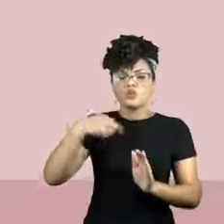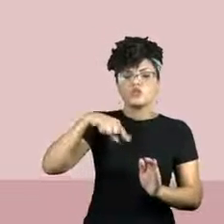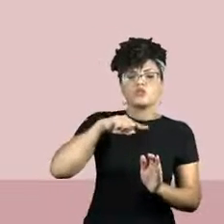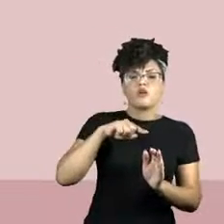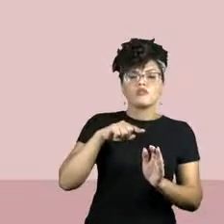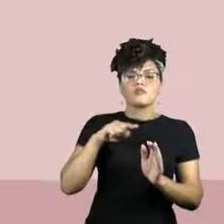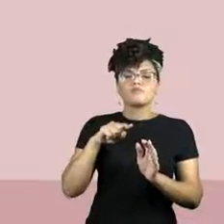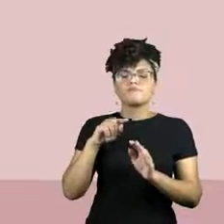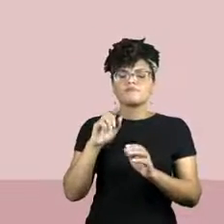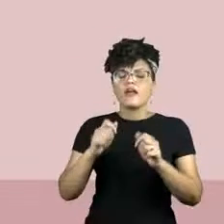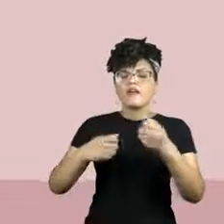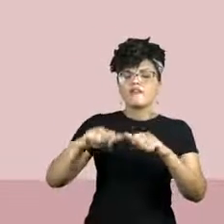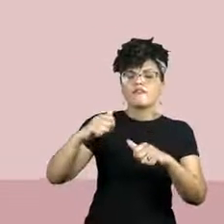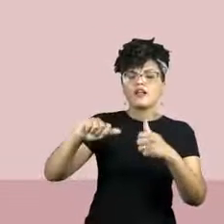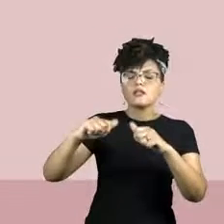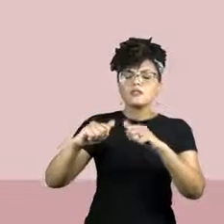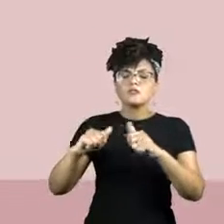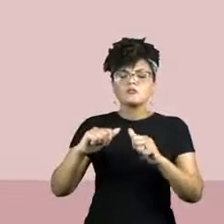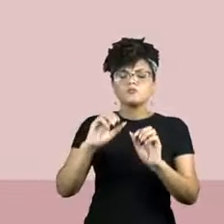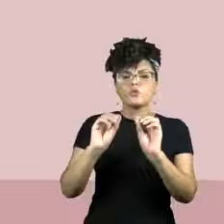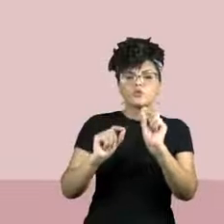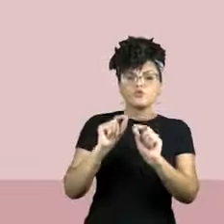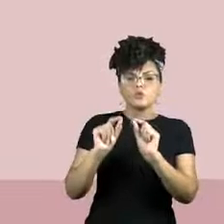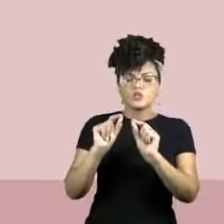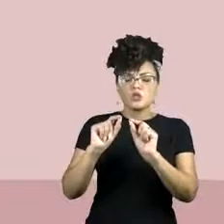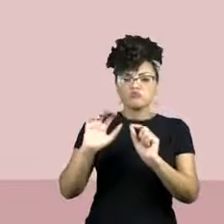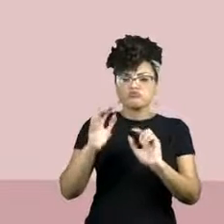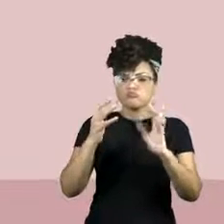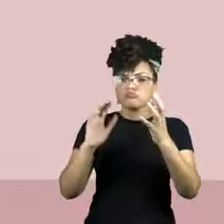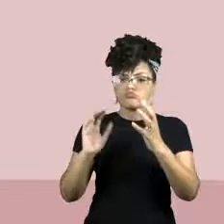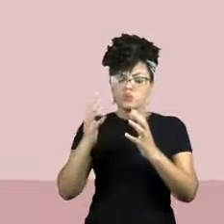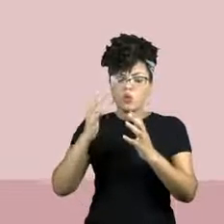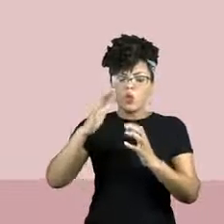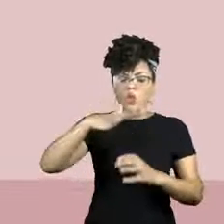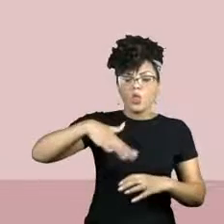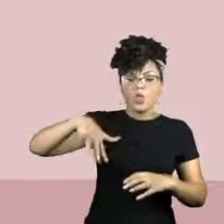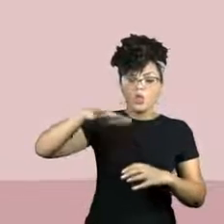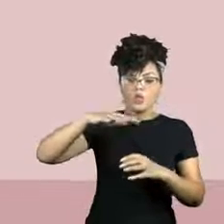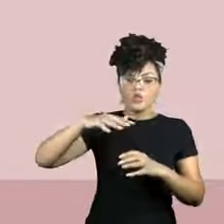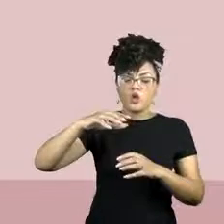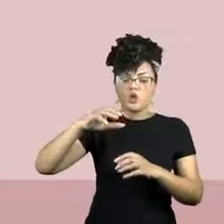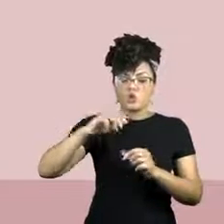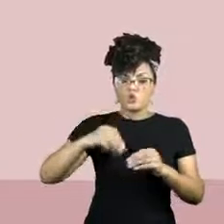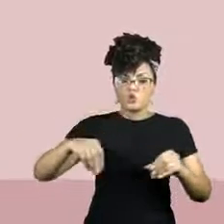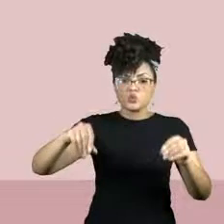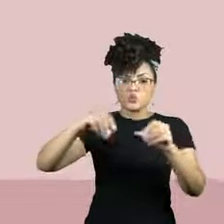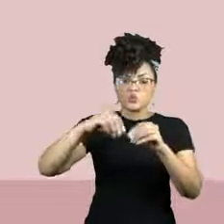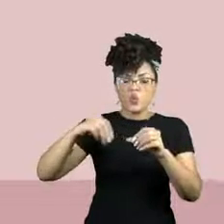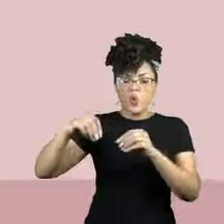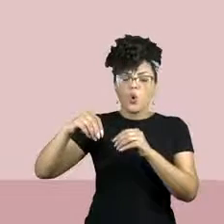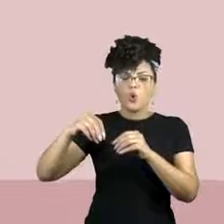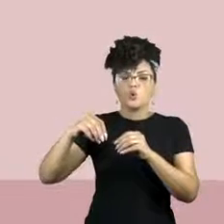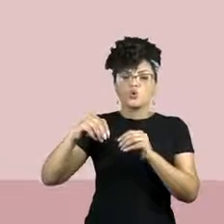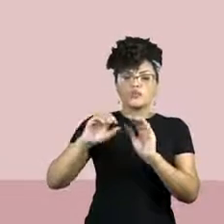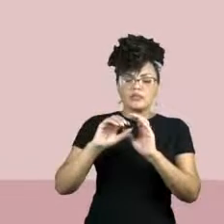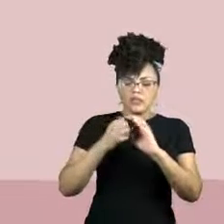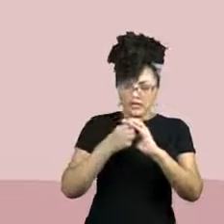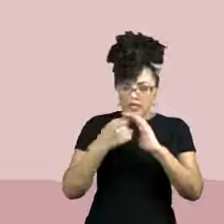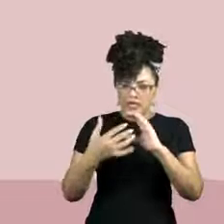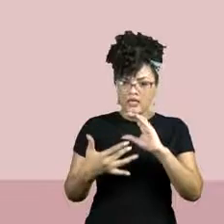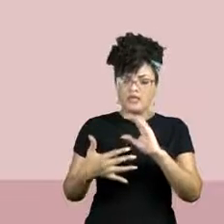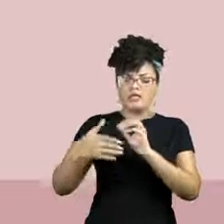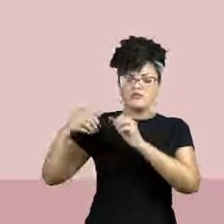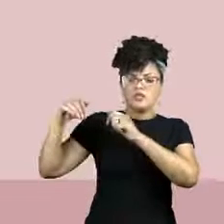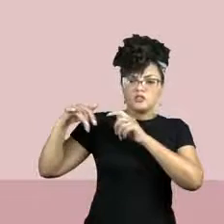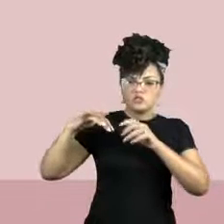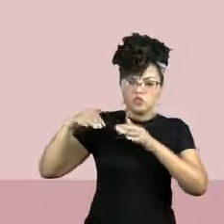né? Mas são essas fendas que acabam ocorrendo dentro de solos com características coesivas. Tá? O que são